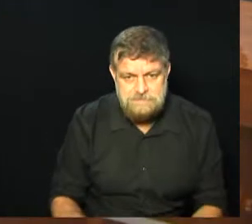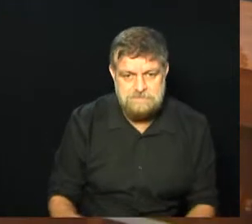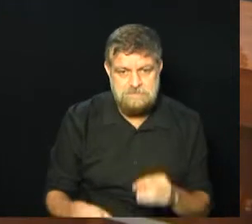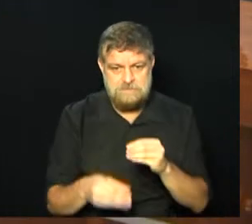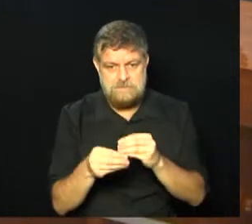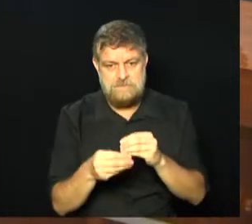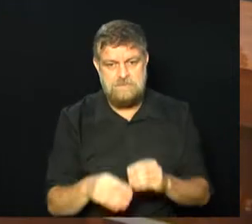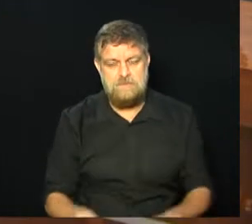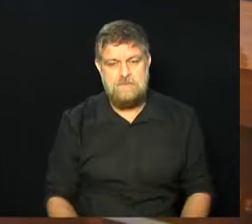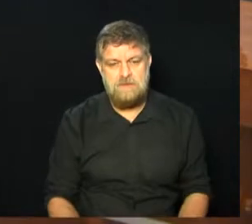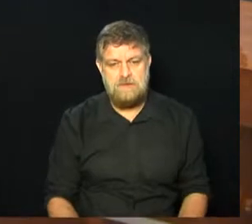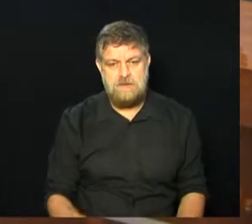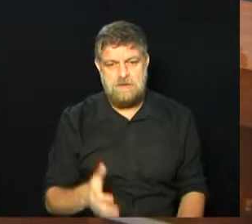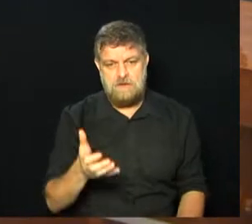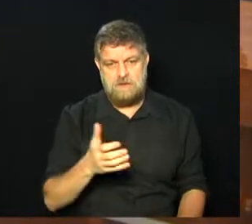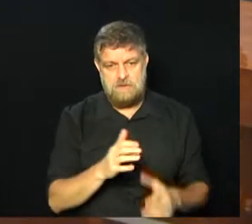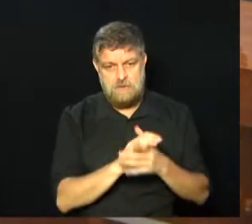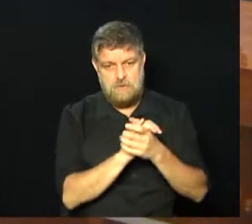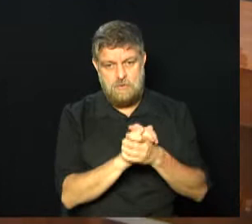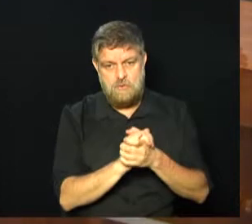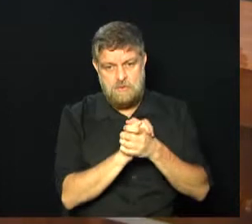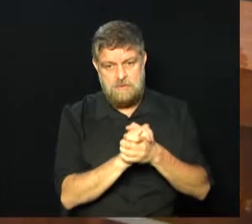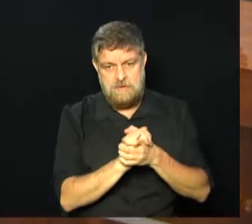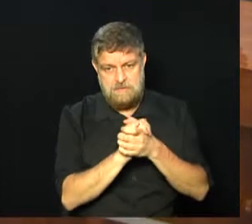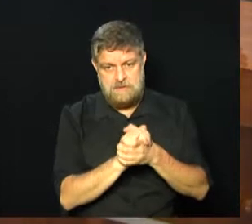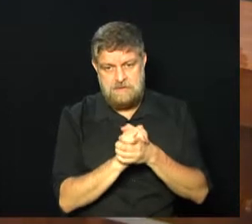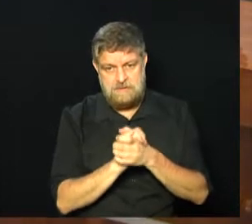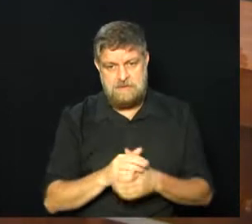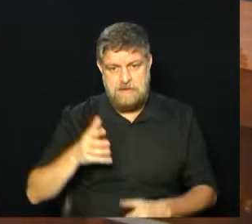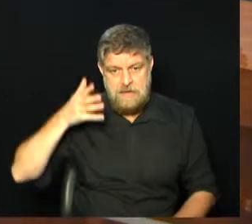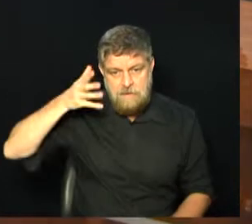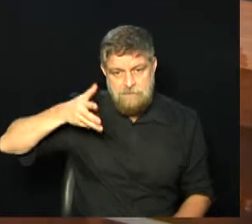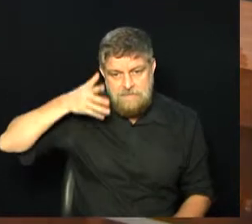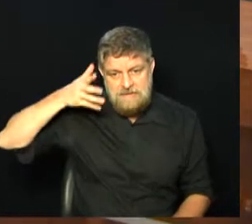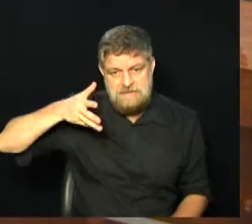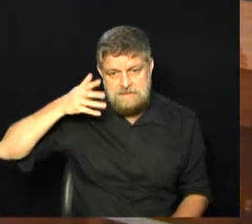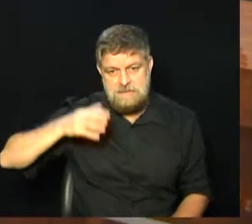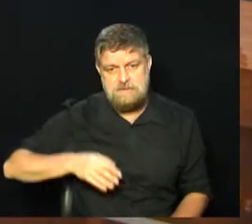quero parabenizar o doutor André pelas colocações,